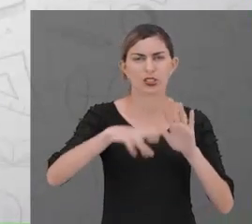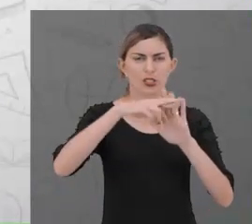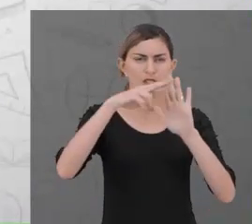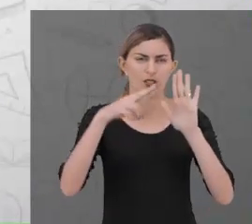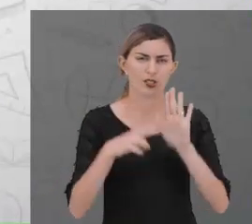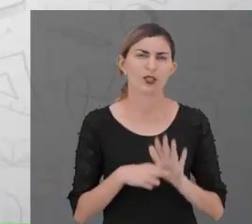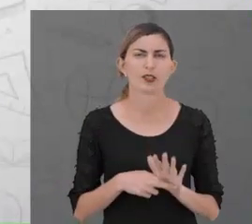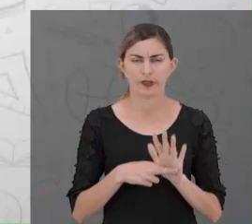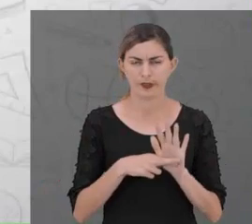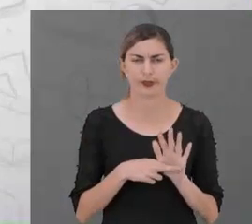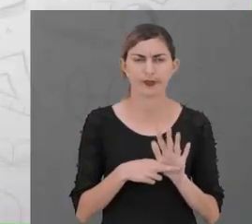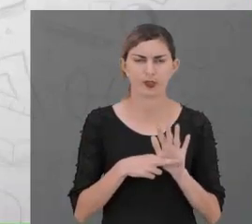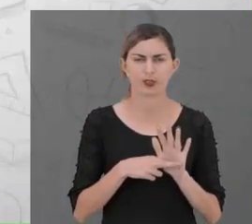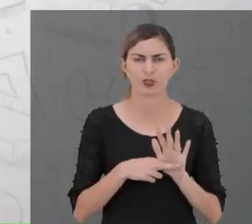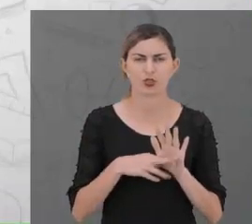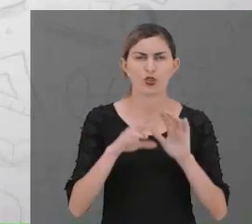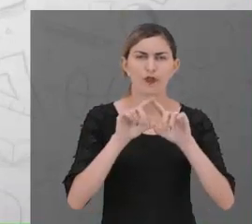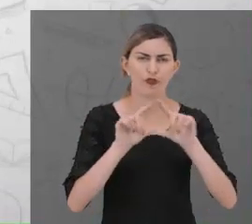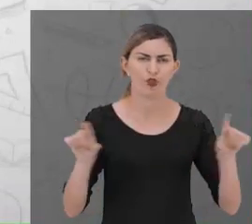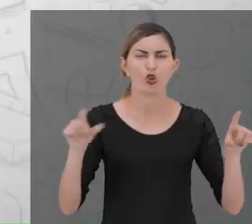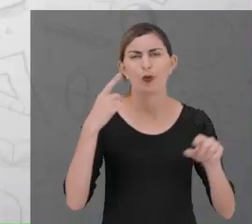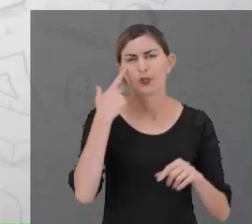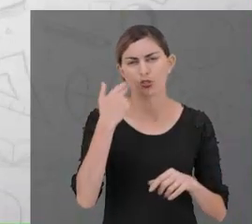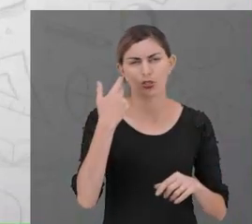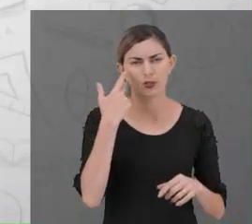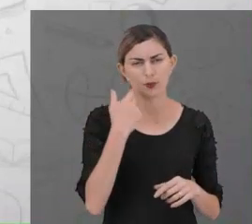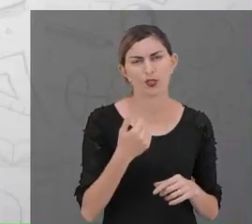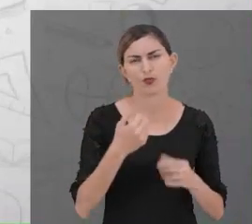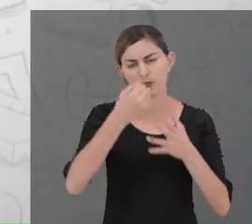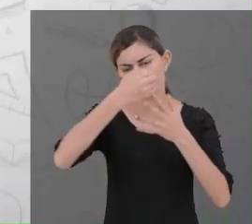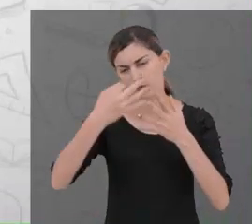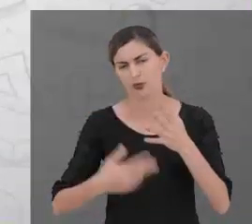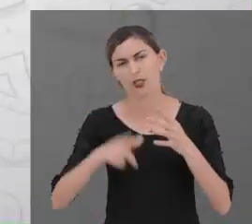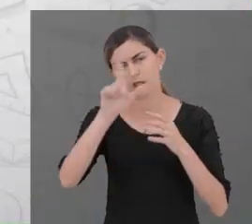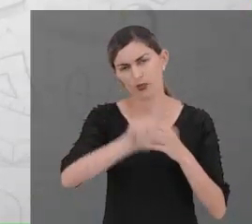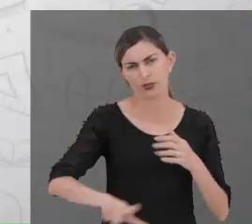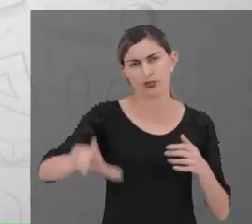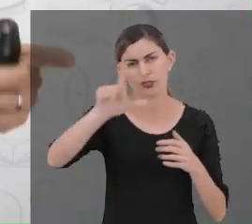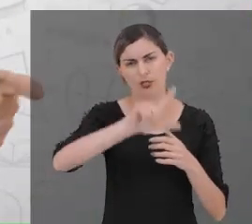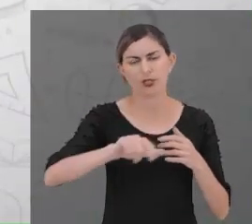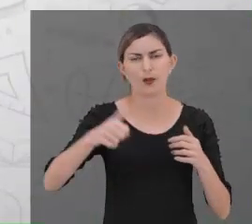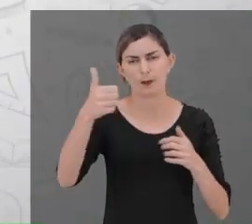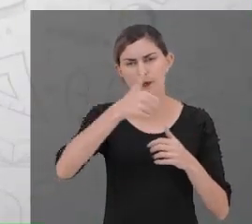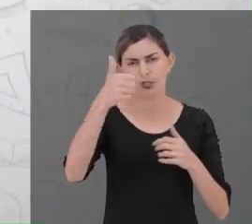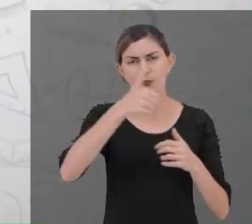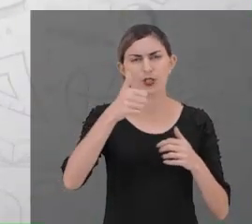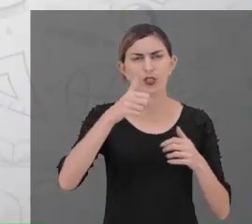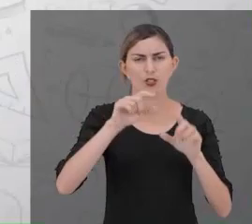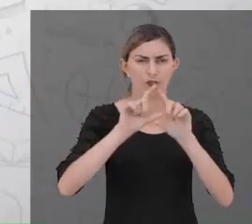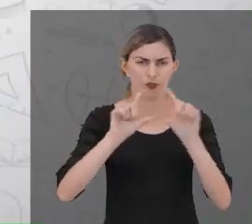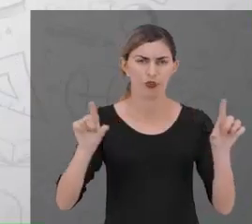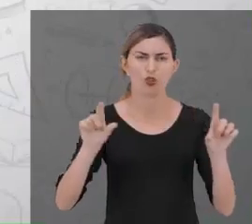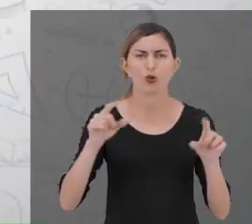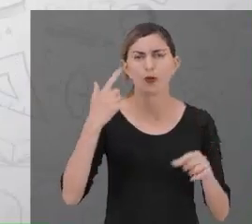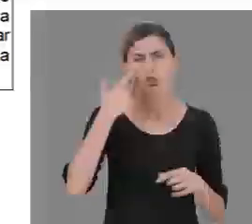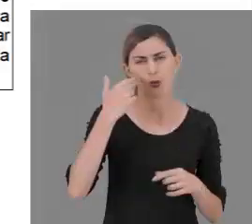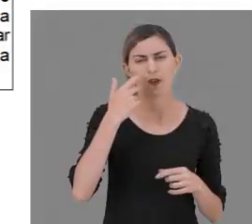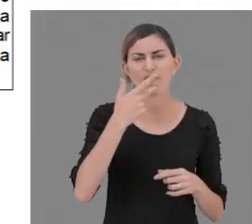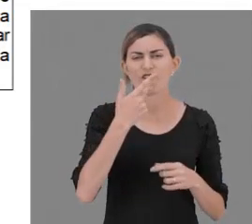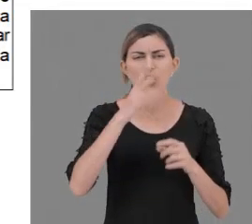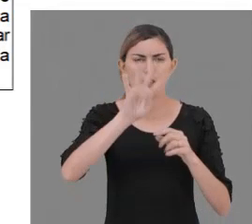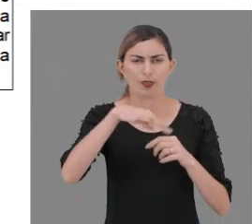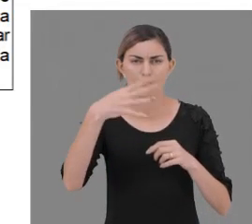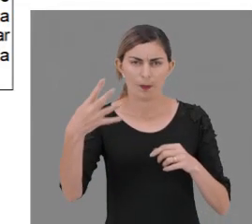e terceira regras das formas normais definidas na literatura. A primeira forma